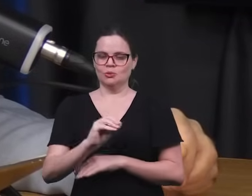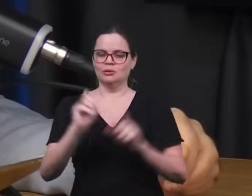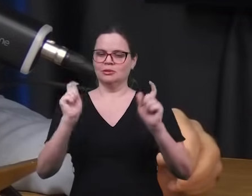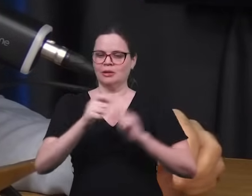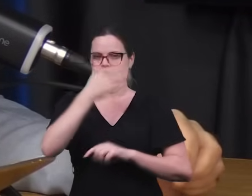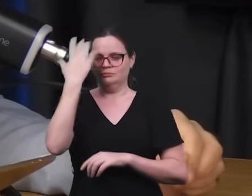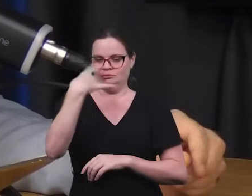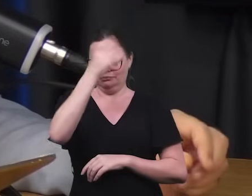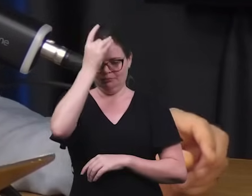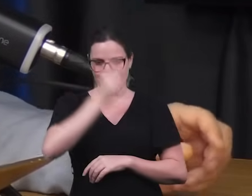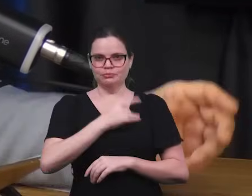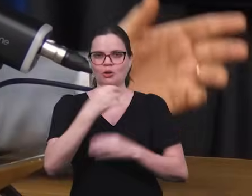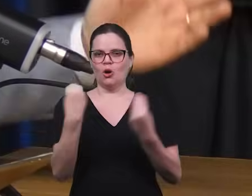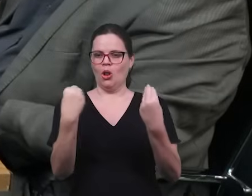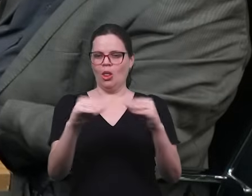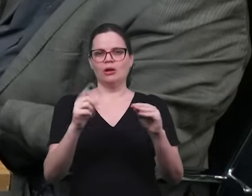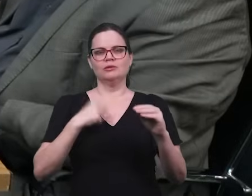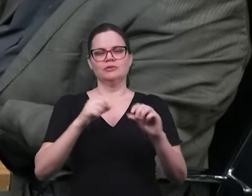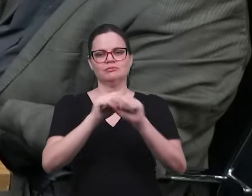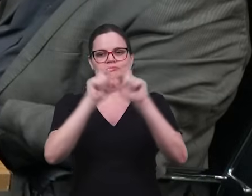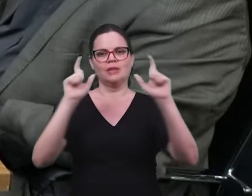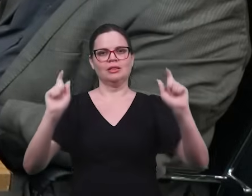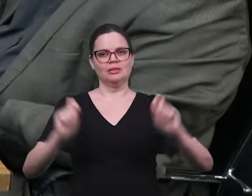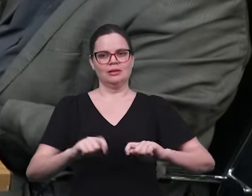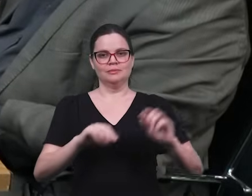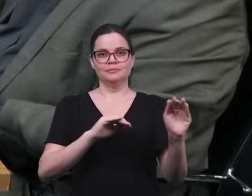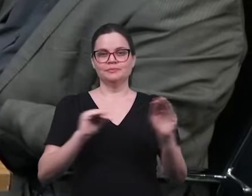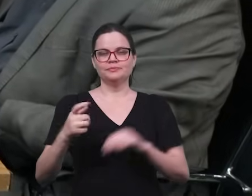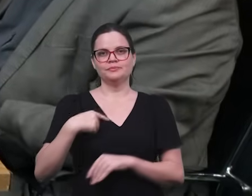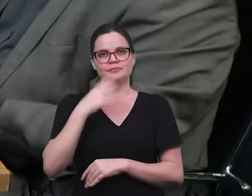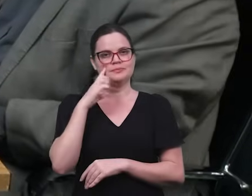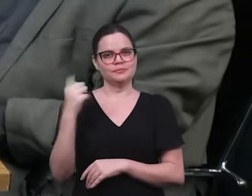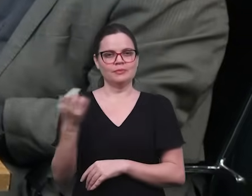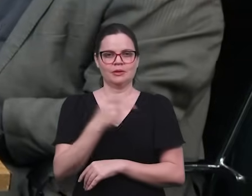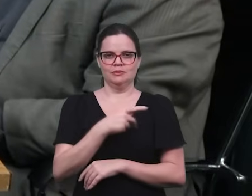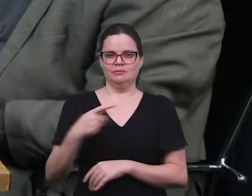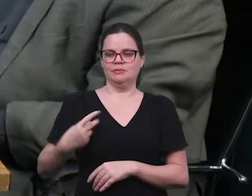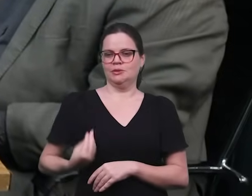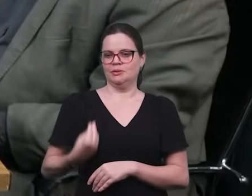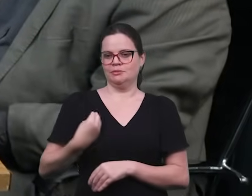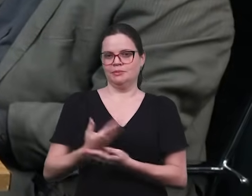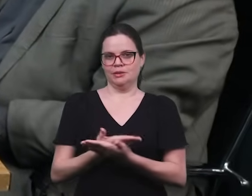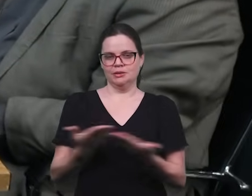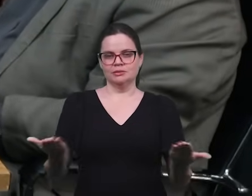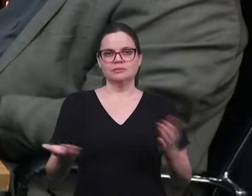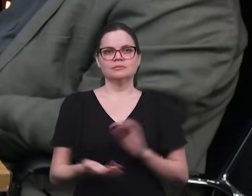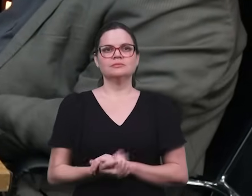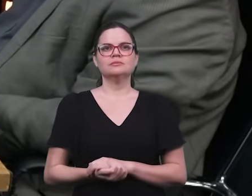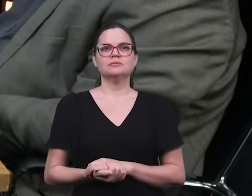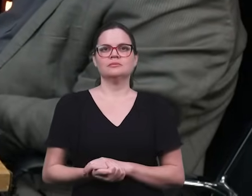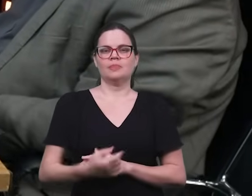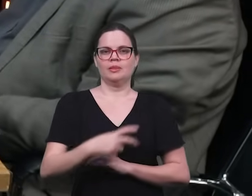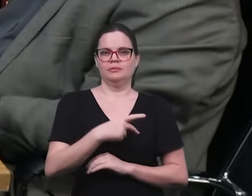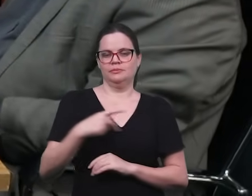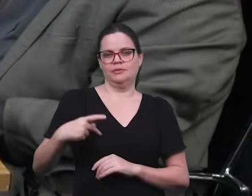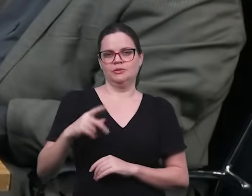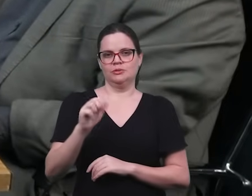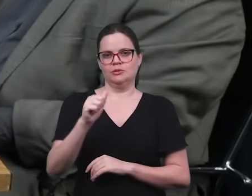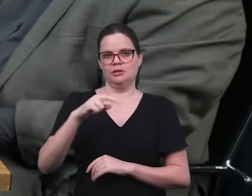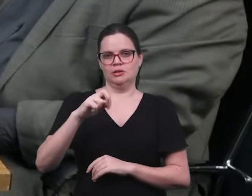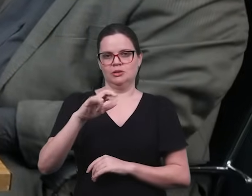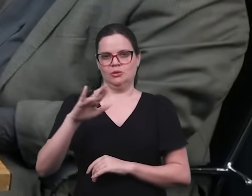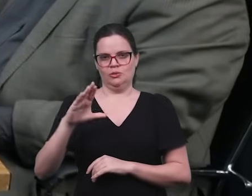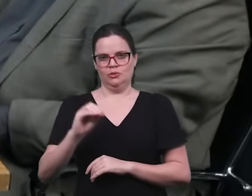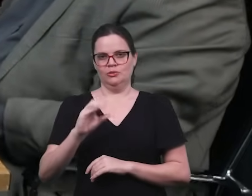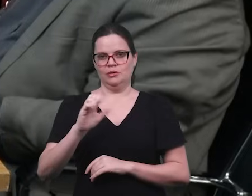bem-vindo ao nosso conteúdo. E agora você conhece os pastores que estamos aqui presentes ao programa de hoje, né? Pastor Antônio Carlos Peixoto, a paz do